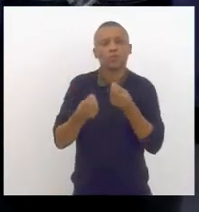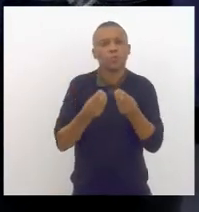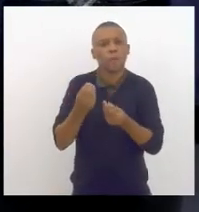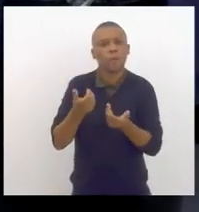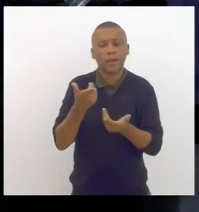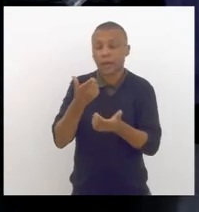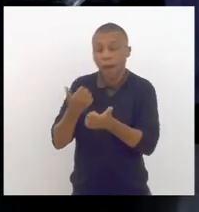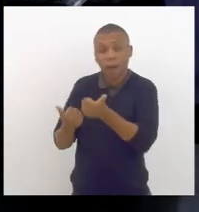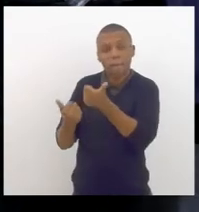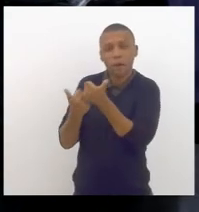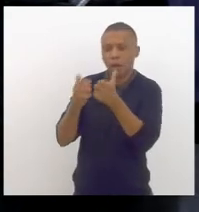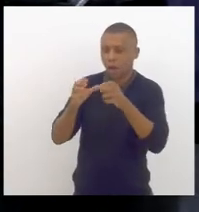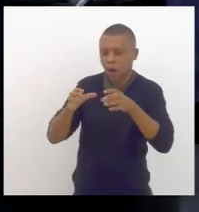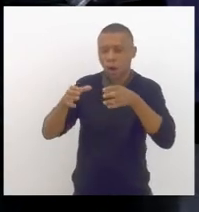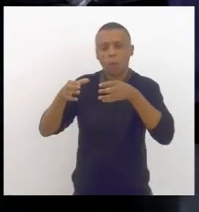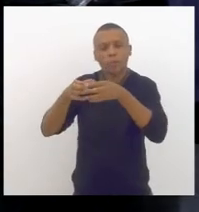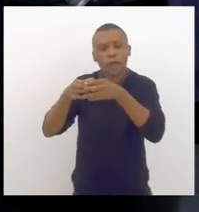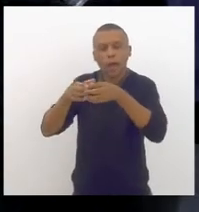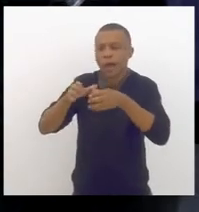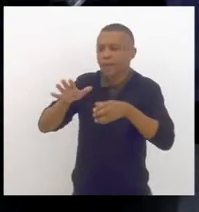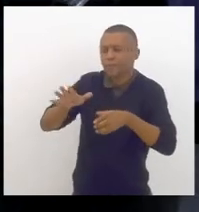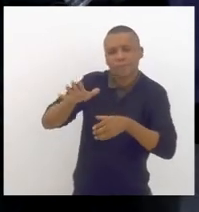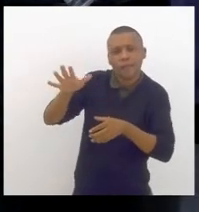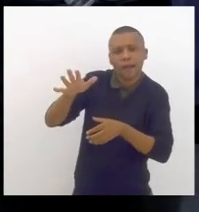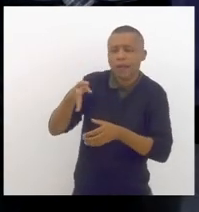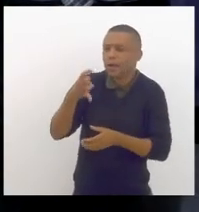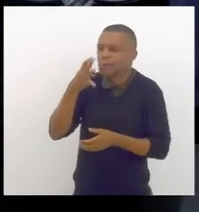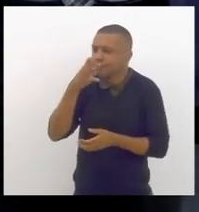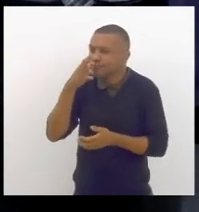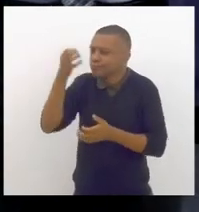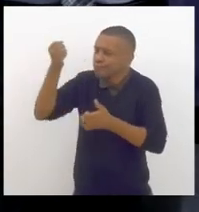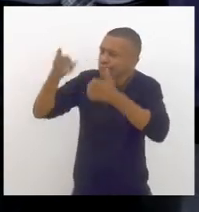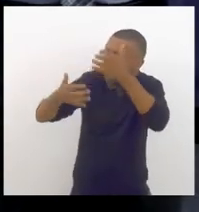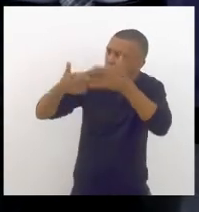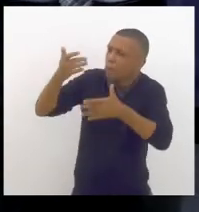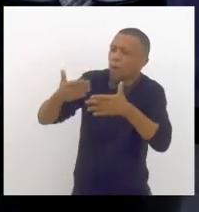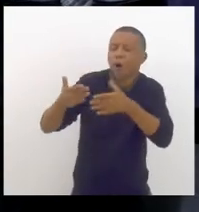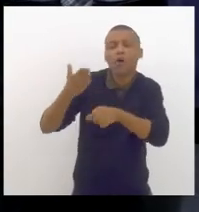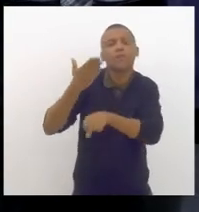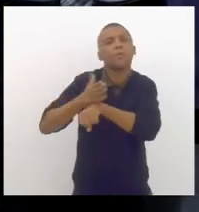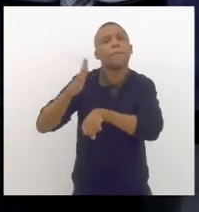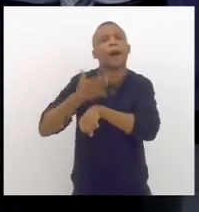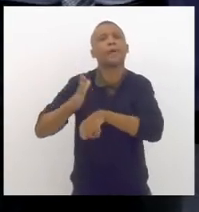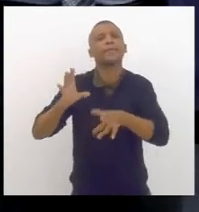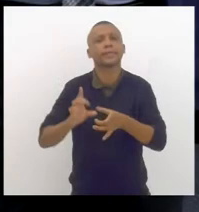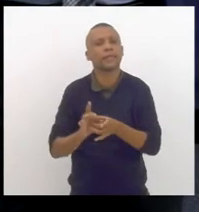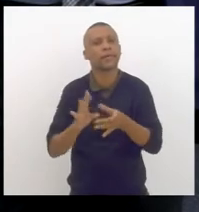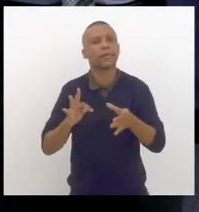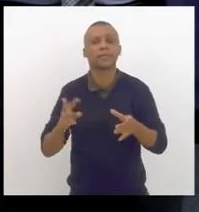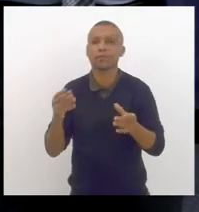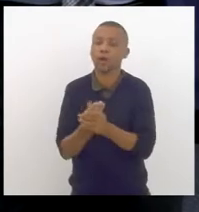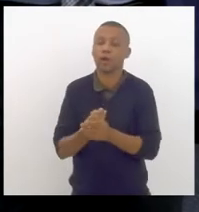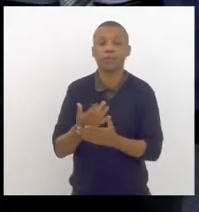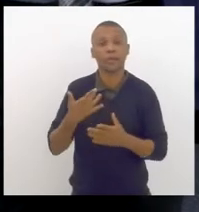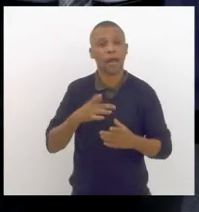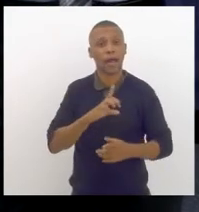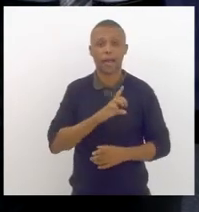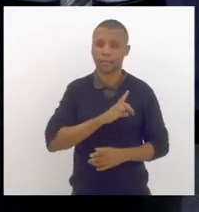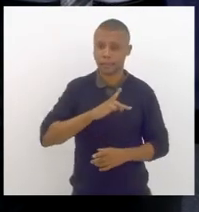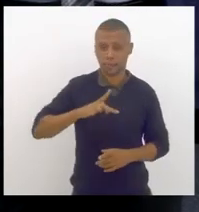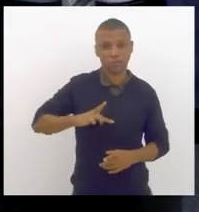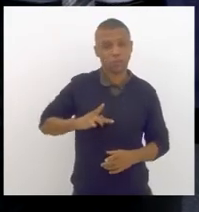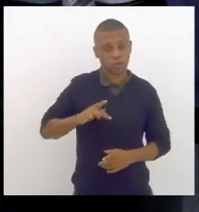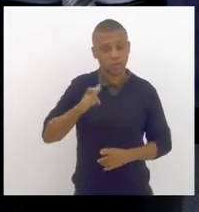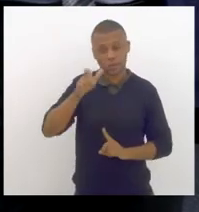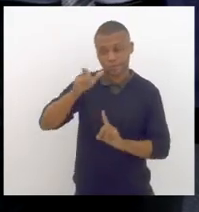comunidade, em termos de prática democrática. E a defensora Andréa Sena dedicou